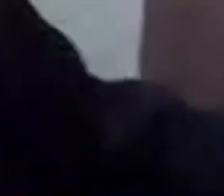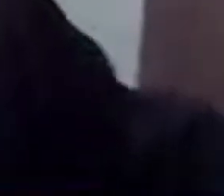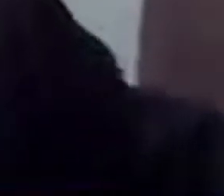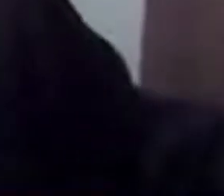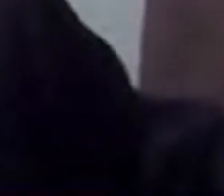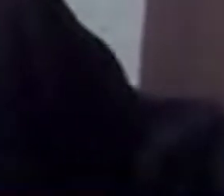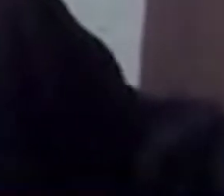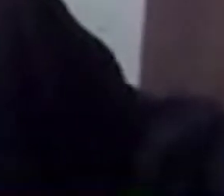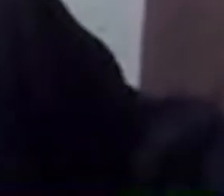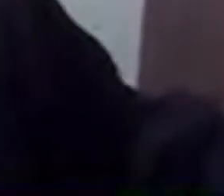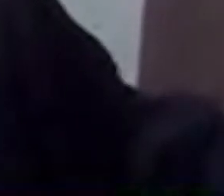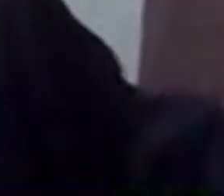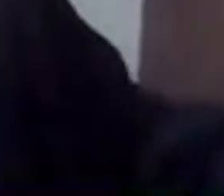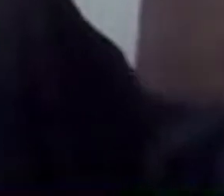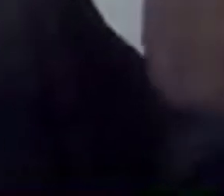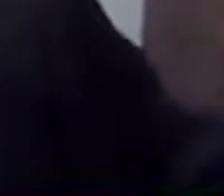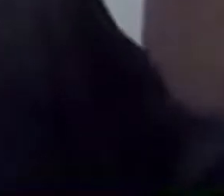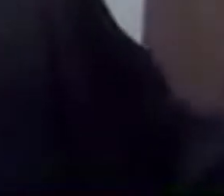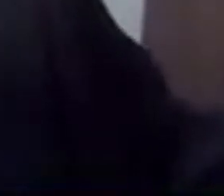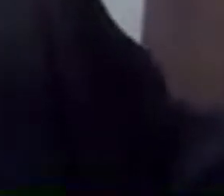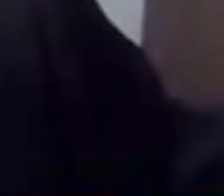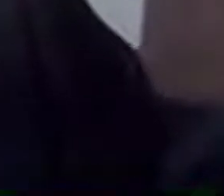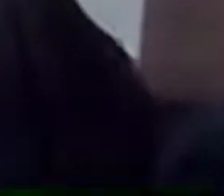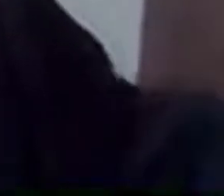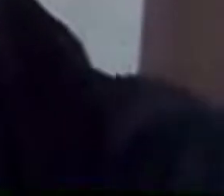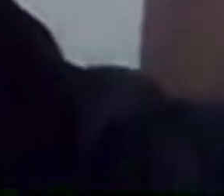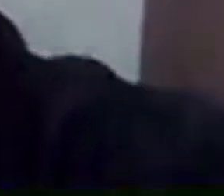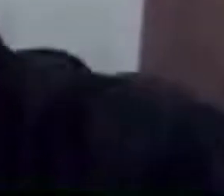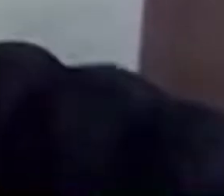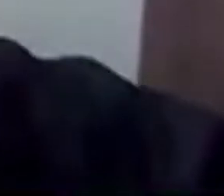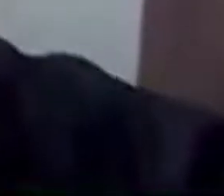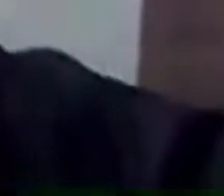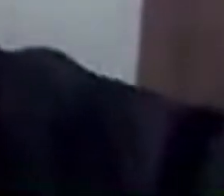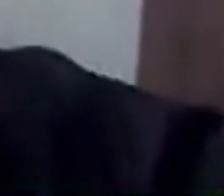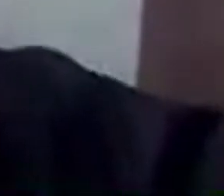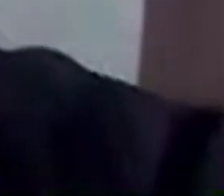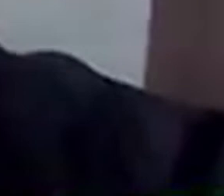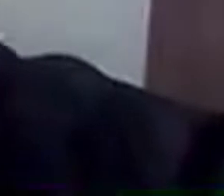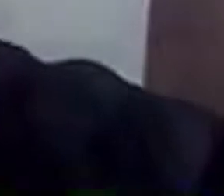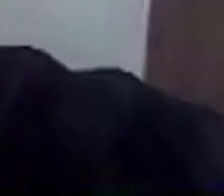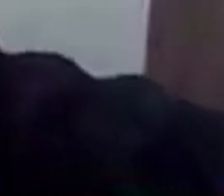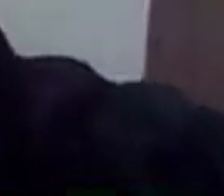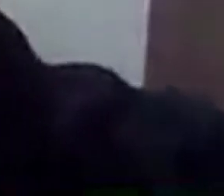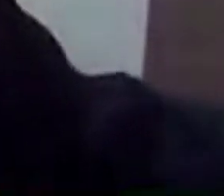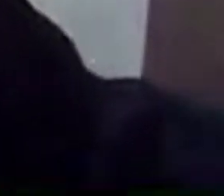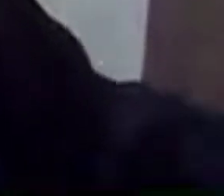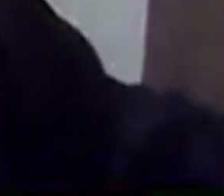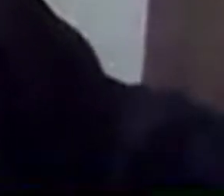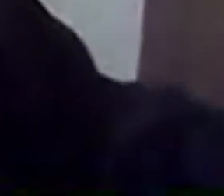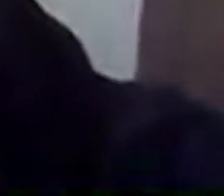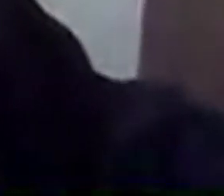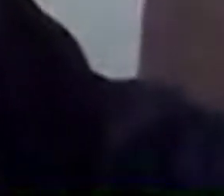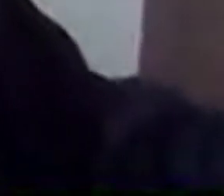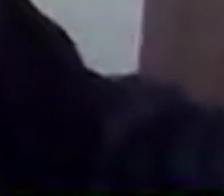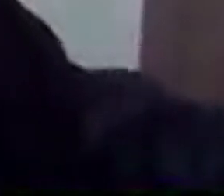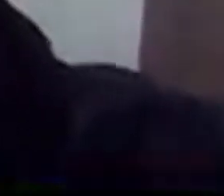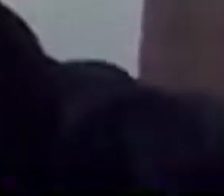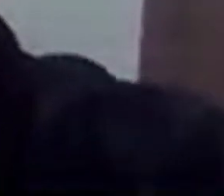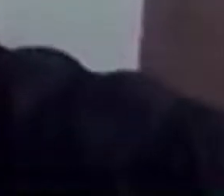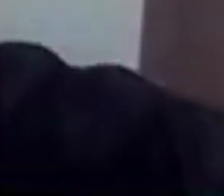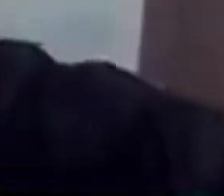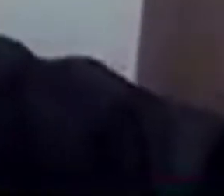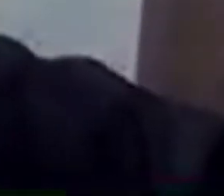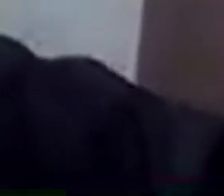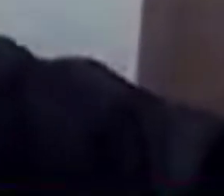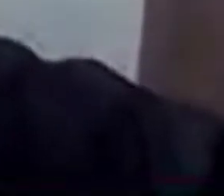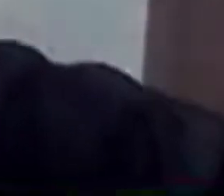assim, a questão, a discussão em si, sobre o prisma da perpetuação da jurisdição,